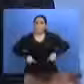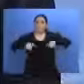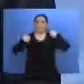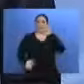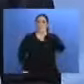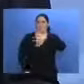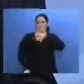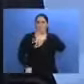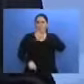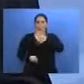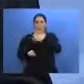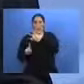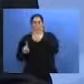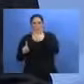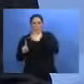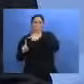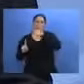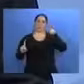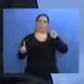entre